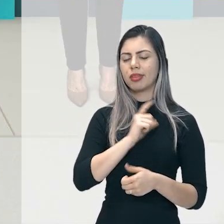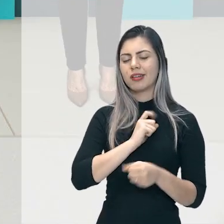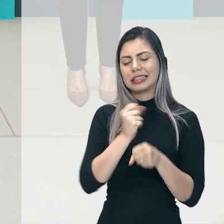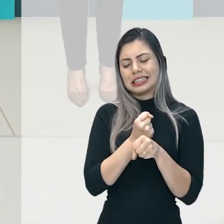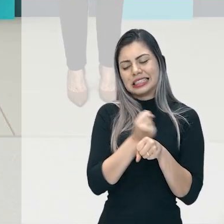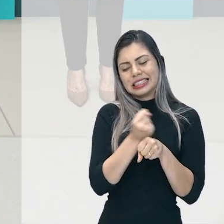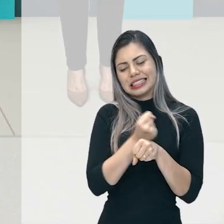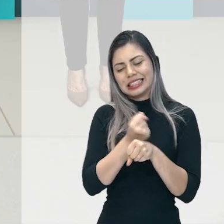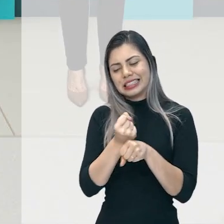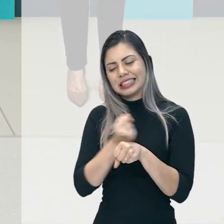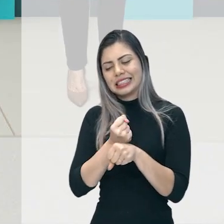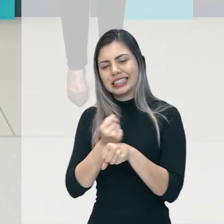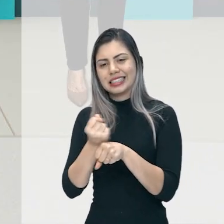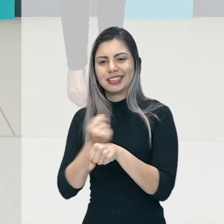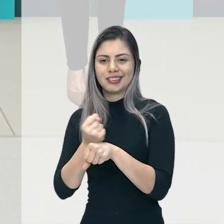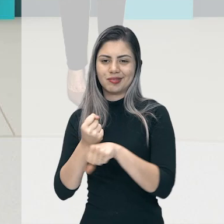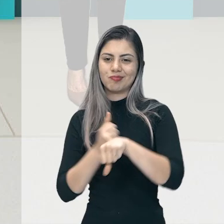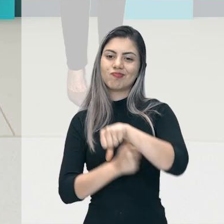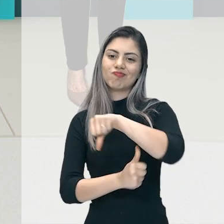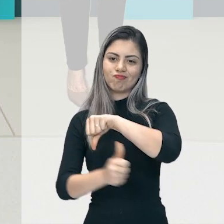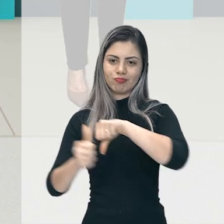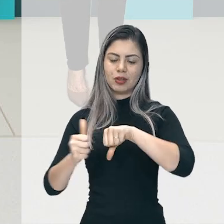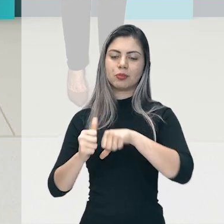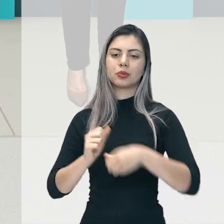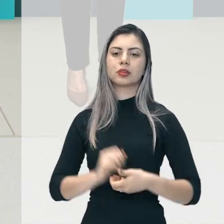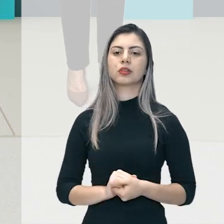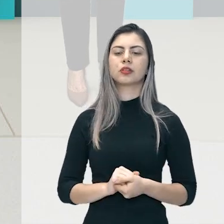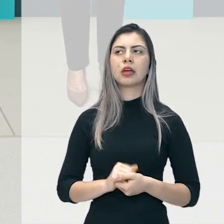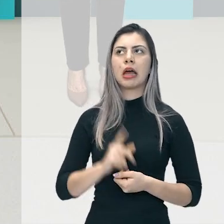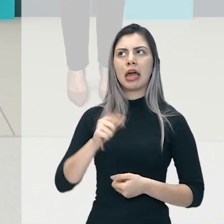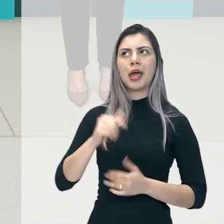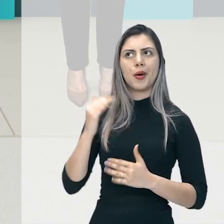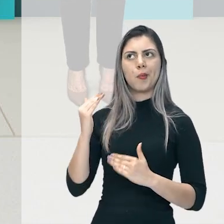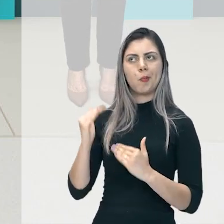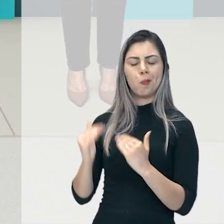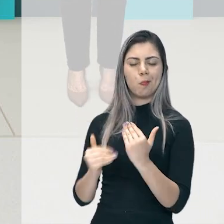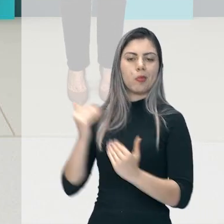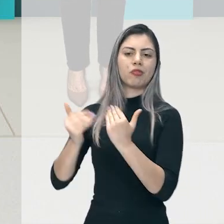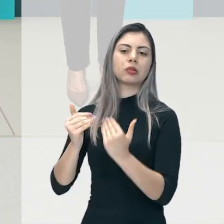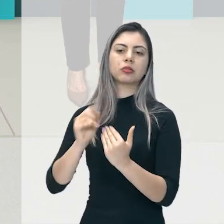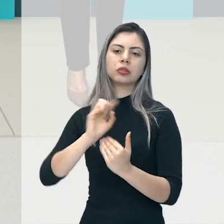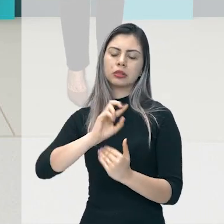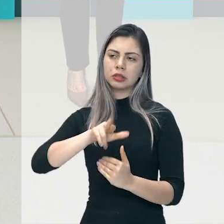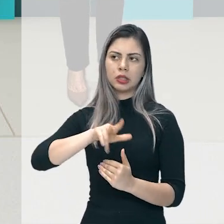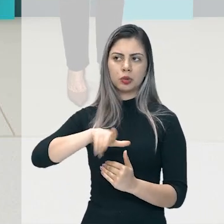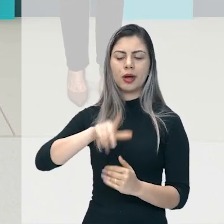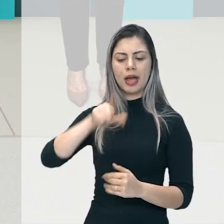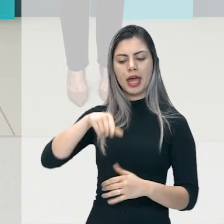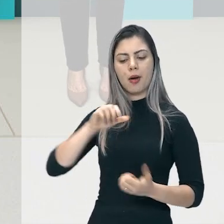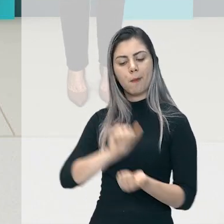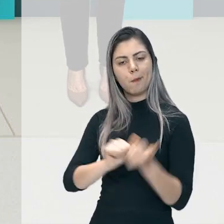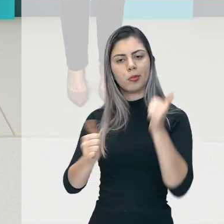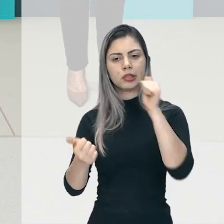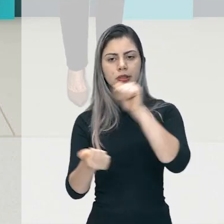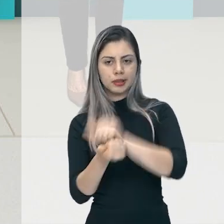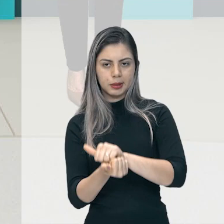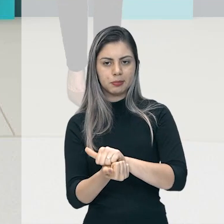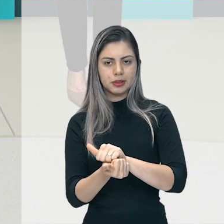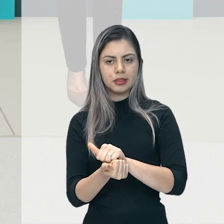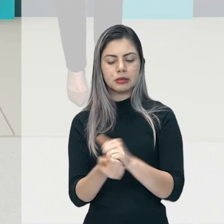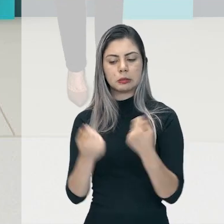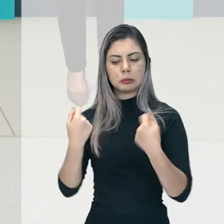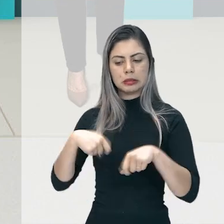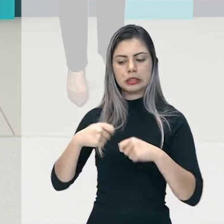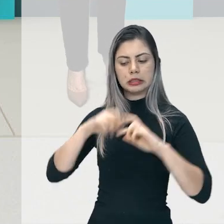de anos para poder acontecer, não essa evolução, e sim essa adequação, a necessidade